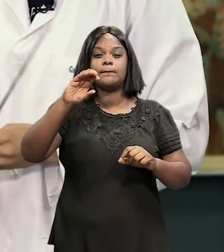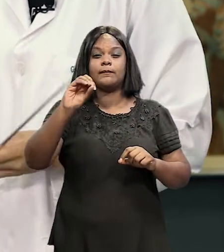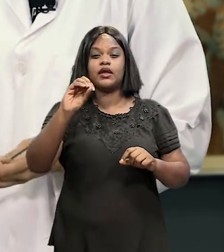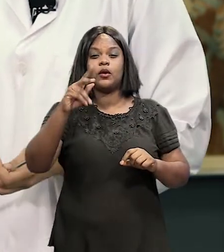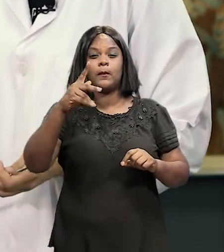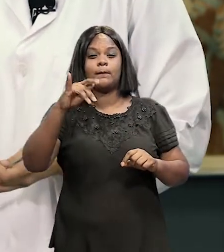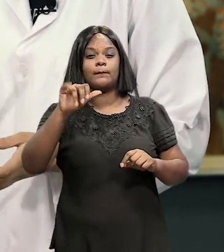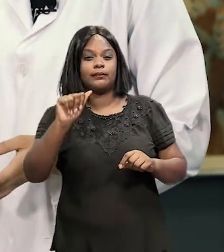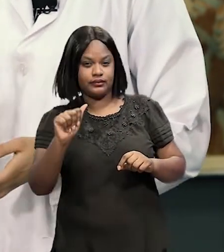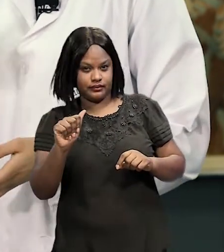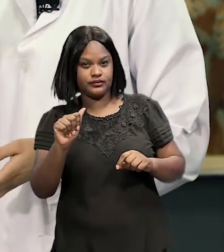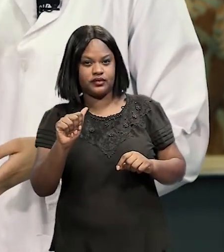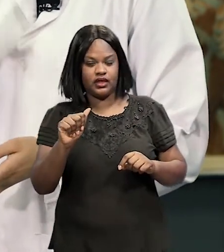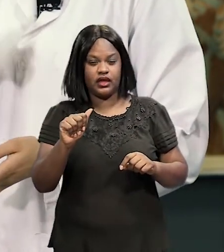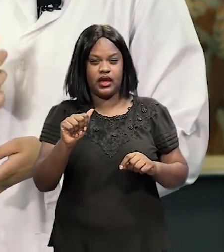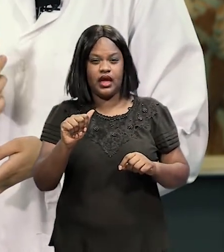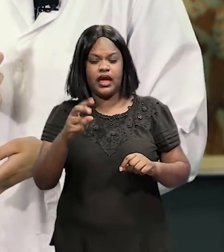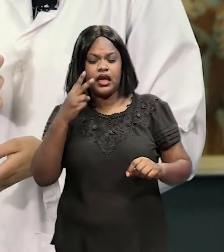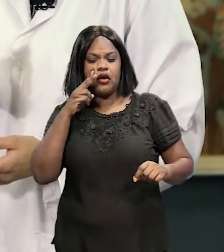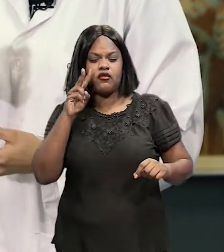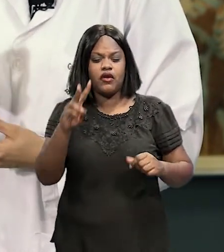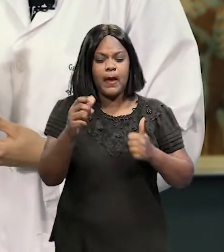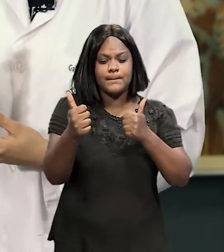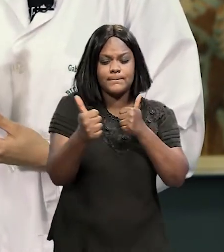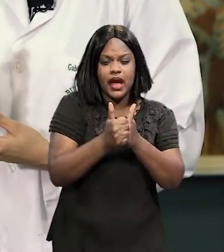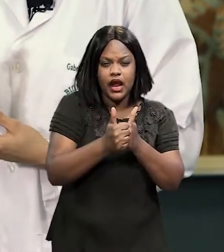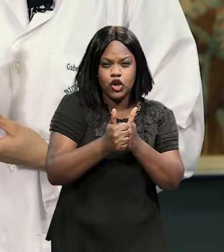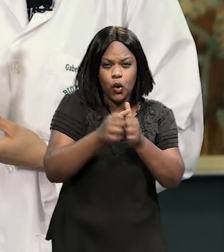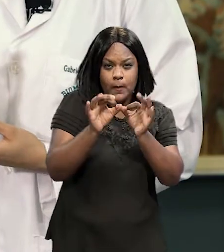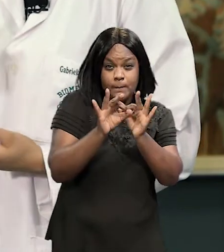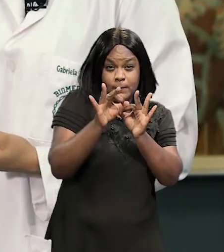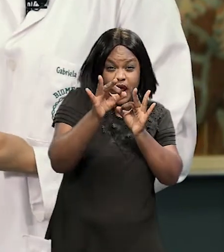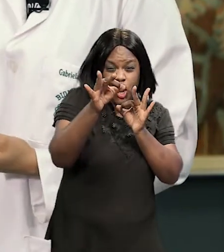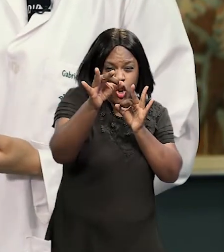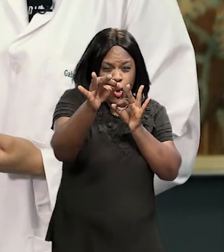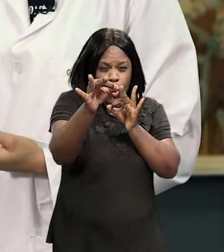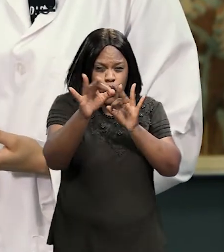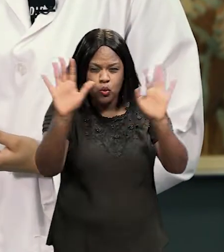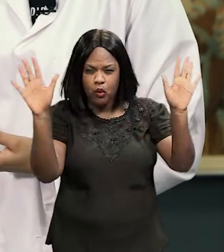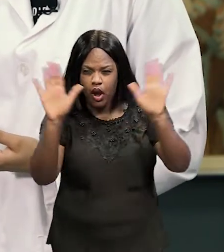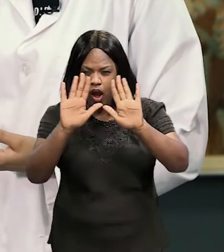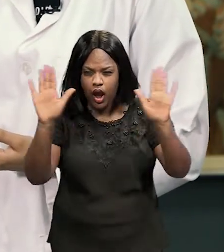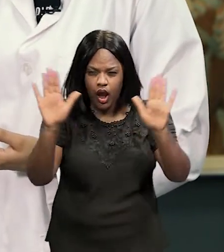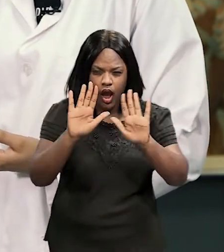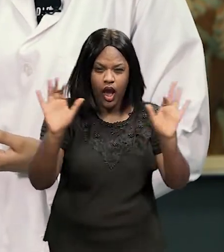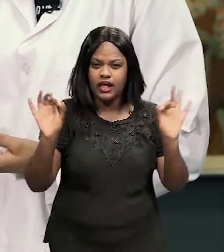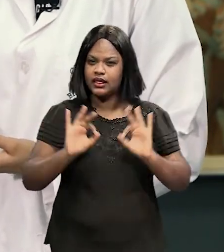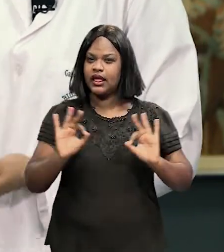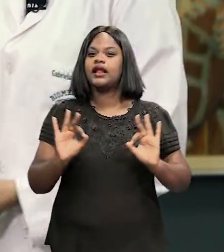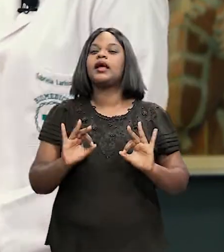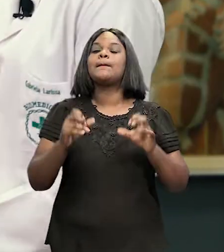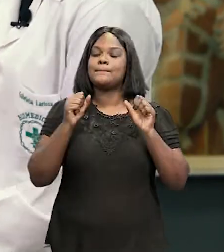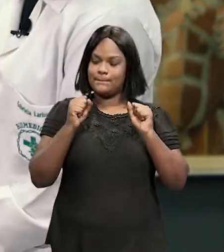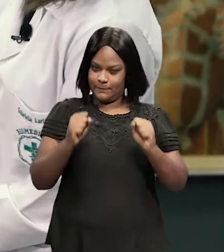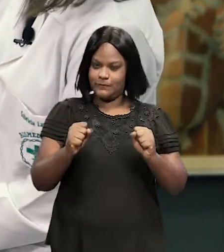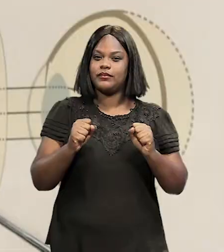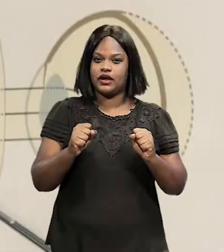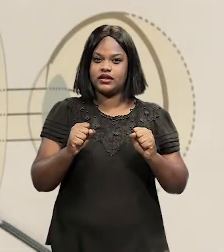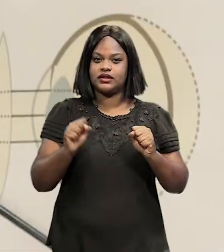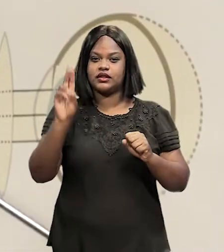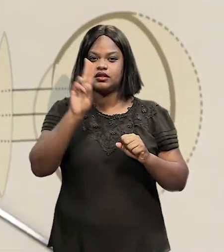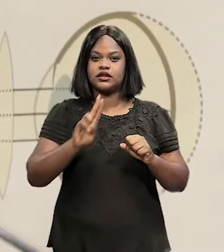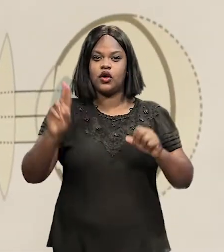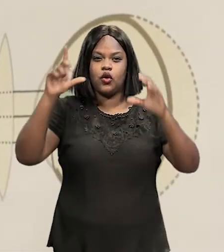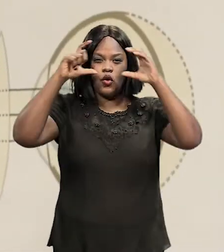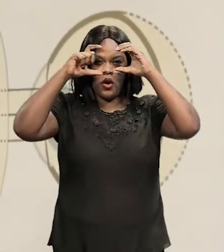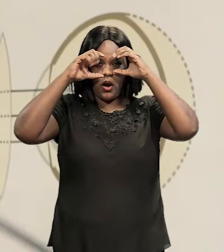consegue enxergar bem as estruturas que estão perto e não consegue enxergar bem os objetos que estão longe. E isso pode ser corrigido